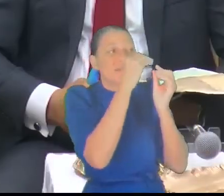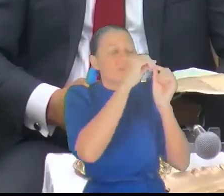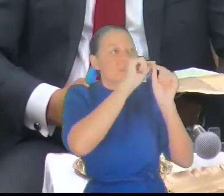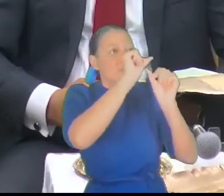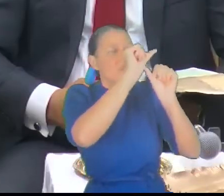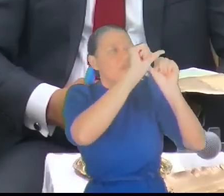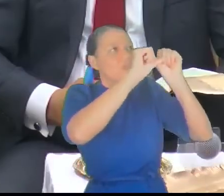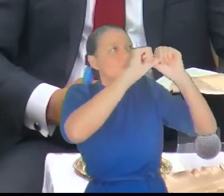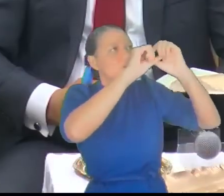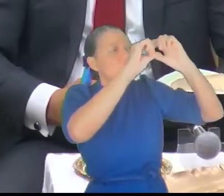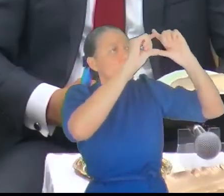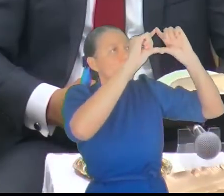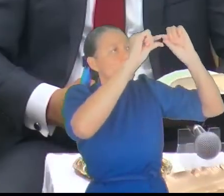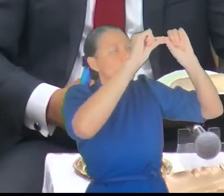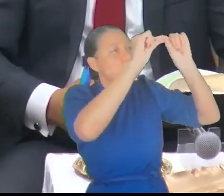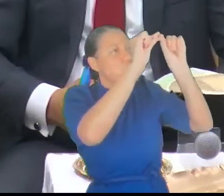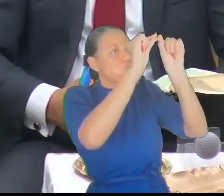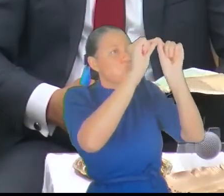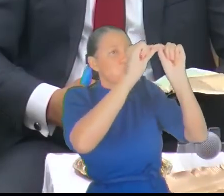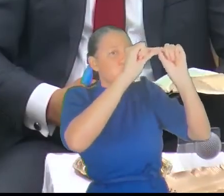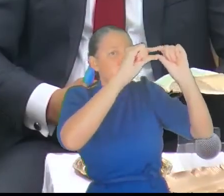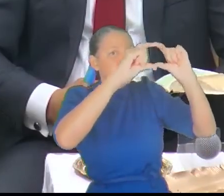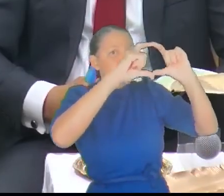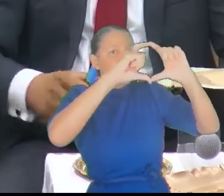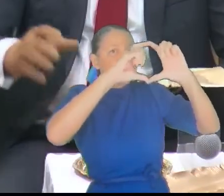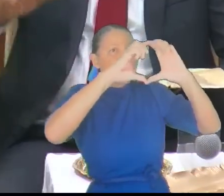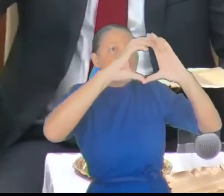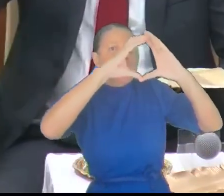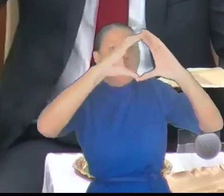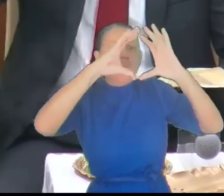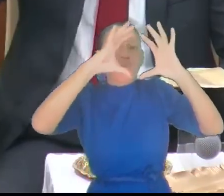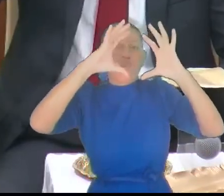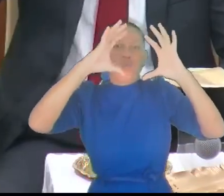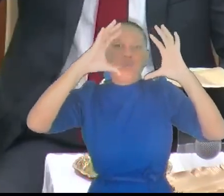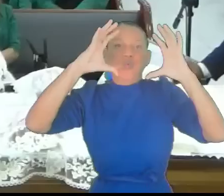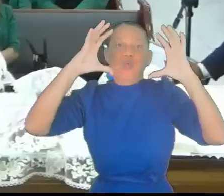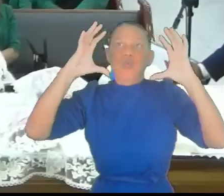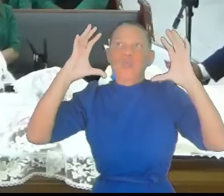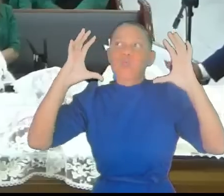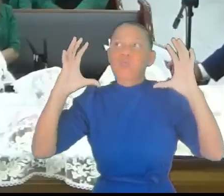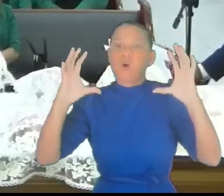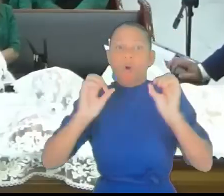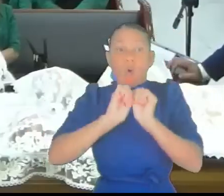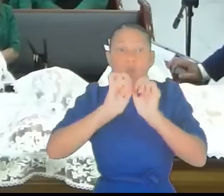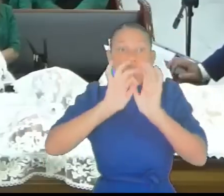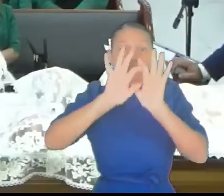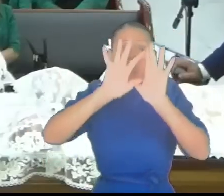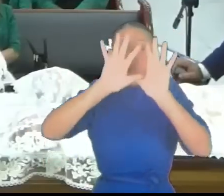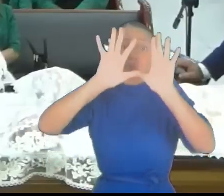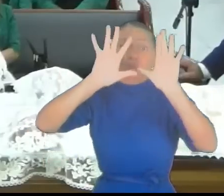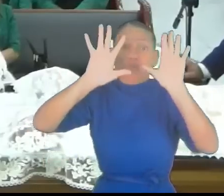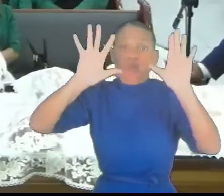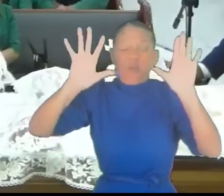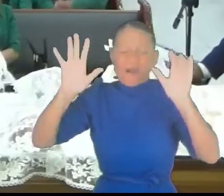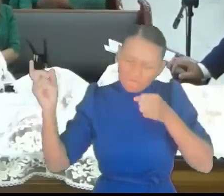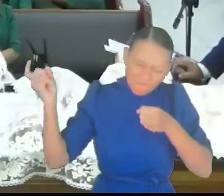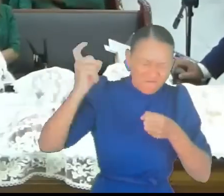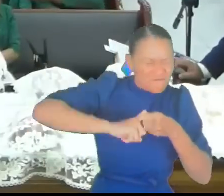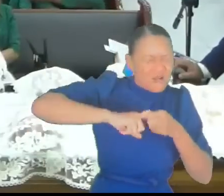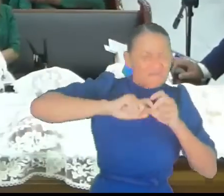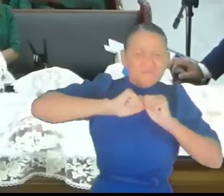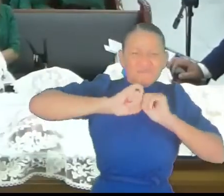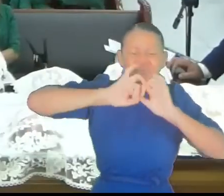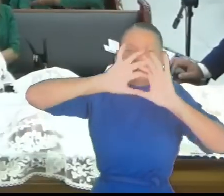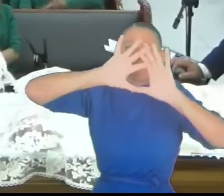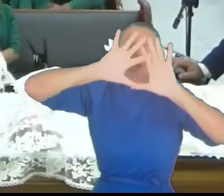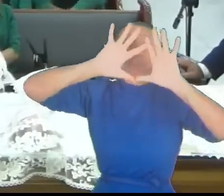Ela vai girar. Quem crê que ela vai girar? Quem crê que ela vai girar? Deu glória para Deus. Ela vai voltar a ficar nova. Ela